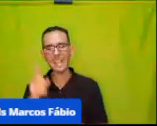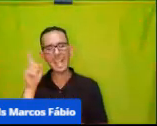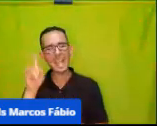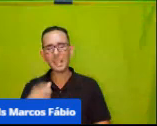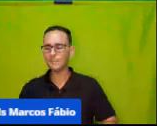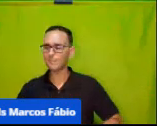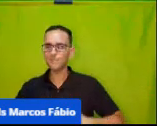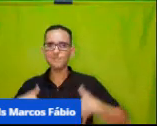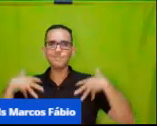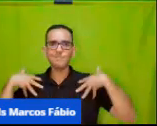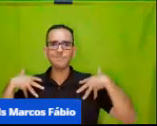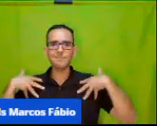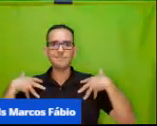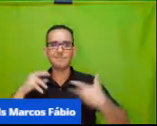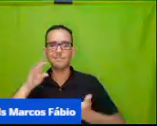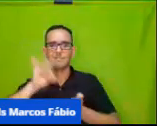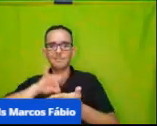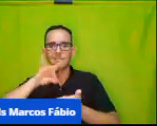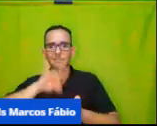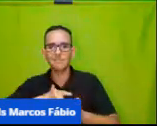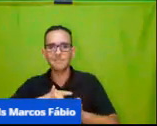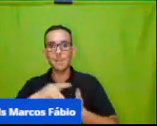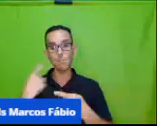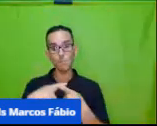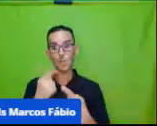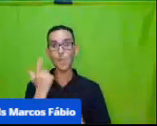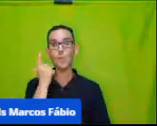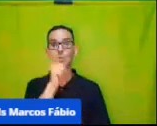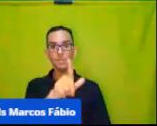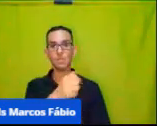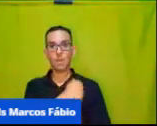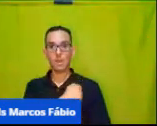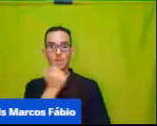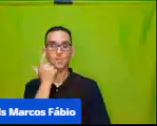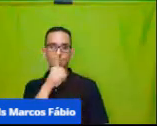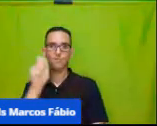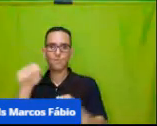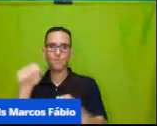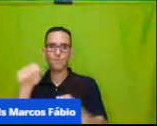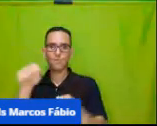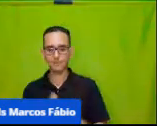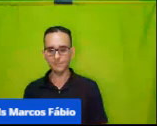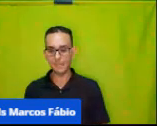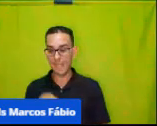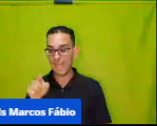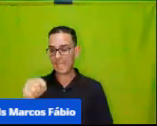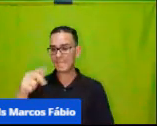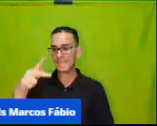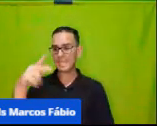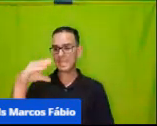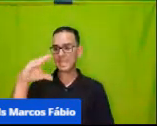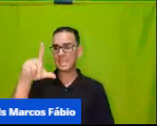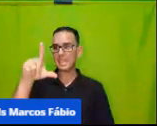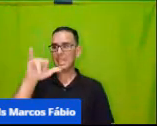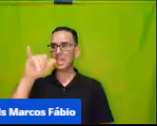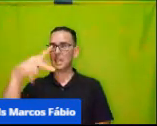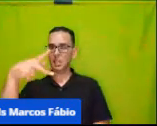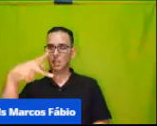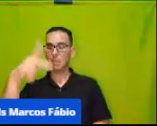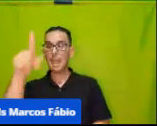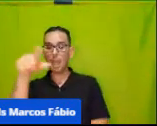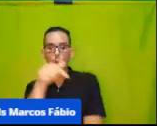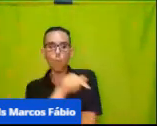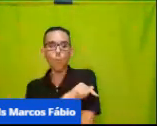gente, né? Porque o aluno está conseguindo fazer. Quer dizer, esse do clipe foi um aluno já do 7º ano que conseguiu fazer, lá da